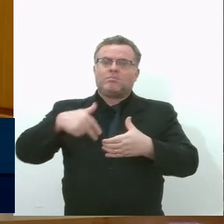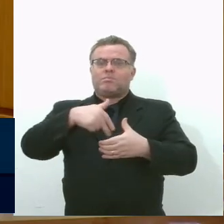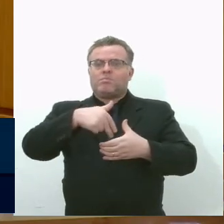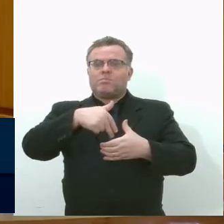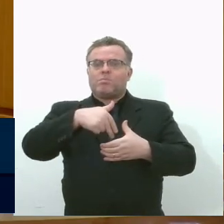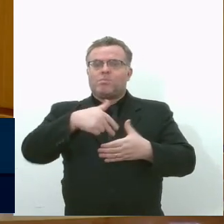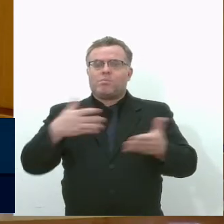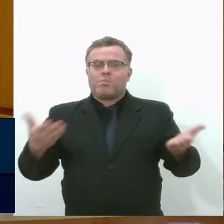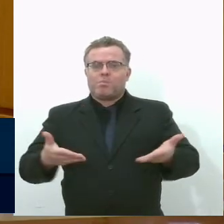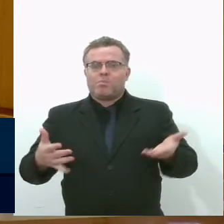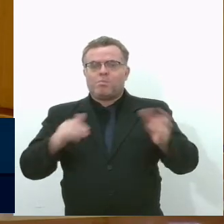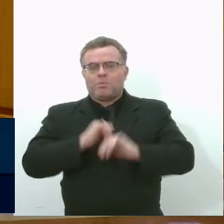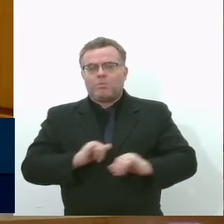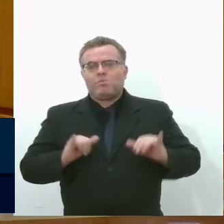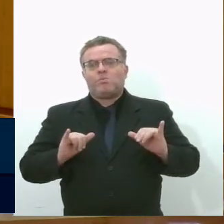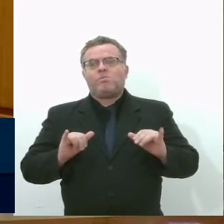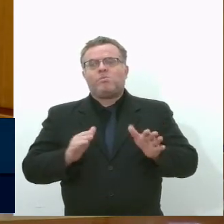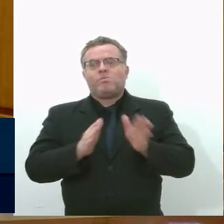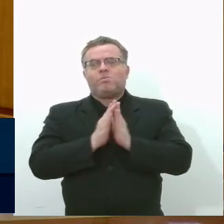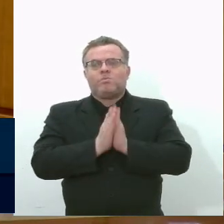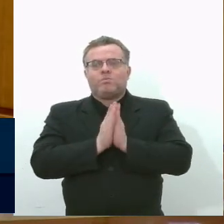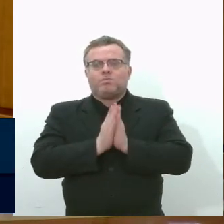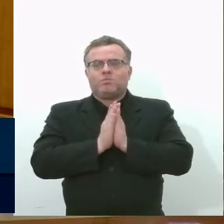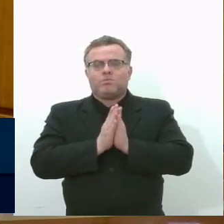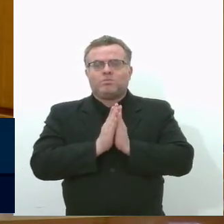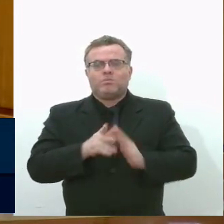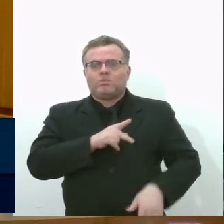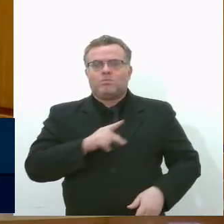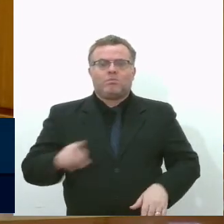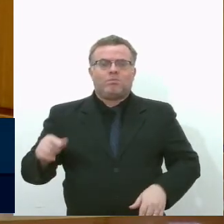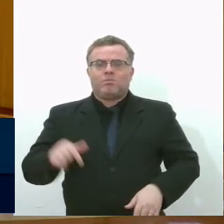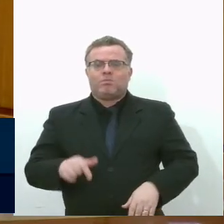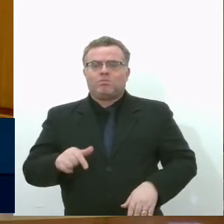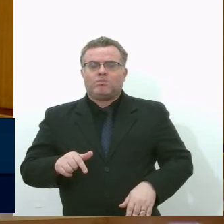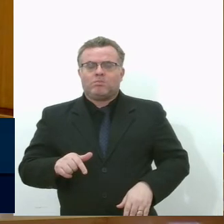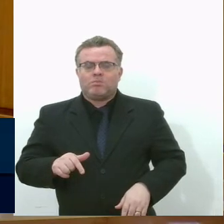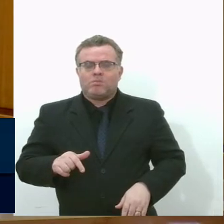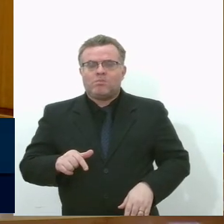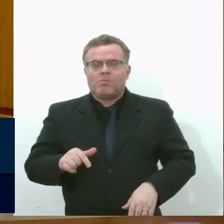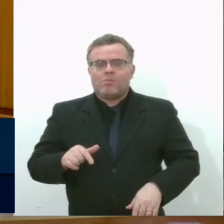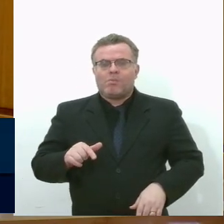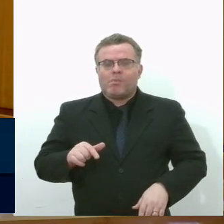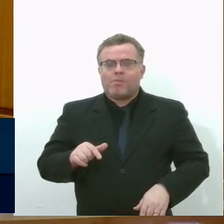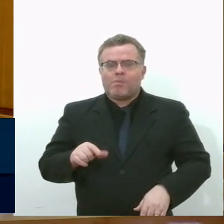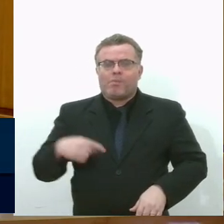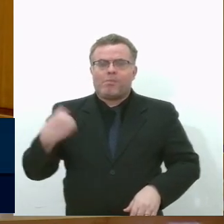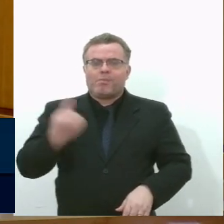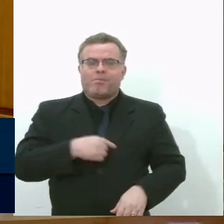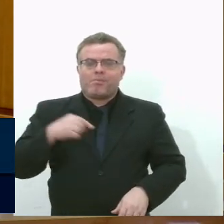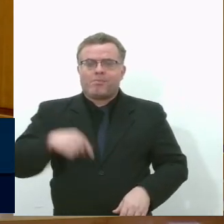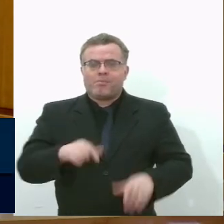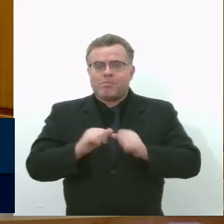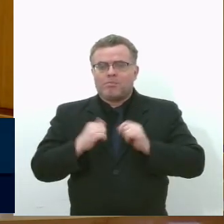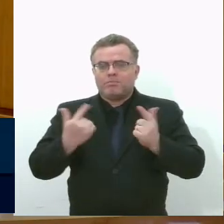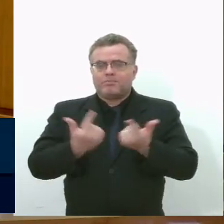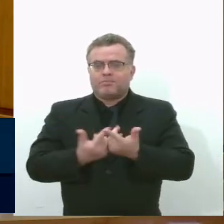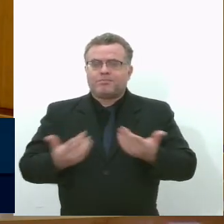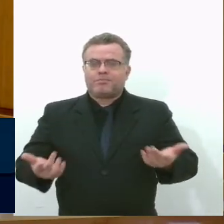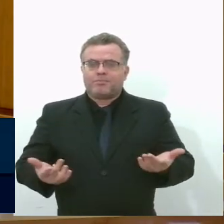fazer esse apelo à presidência desta casa, já que nós somos um poder, o poder legislativo, e o Tribunal de Contas é um